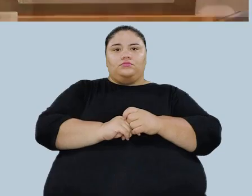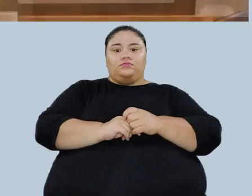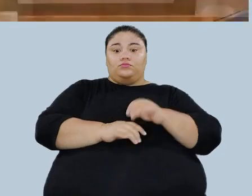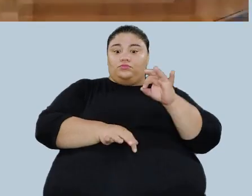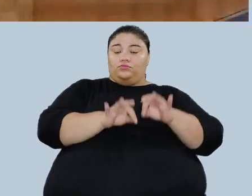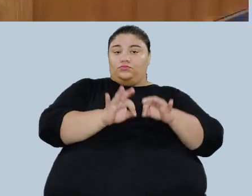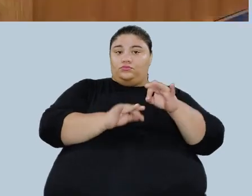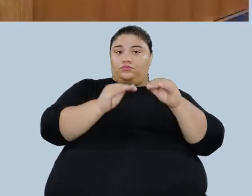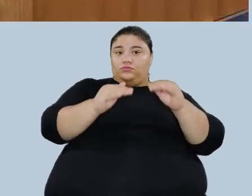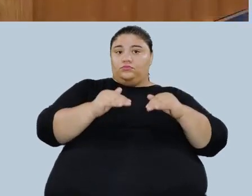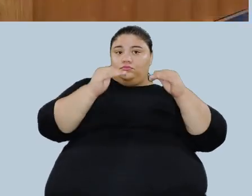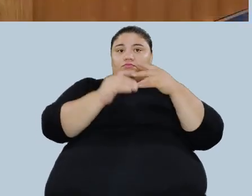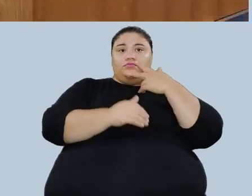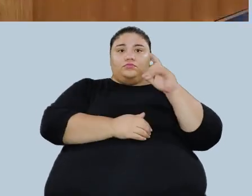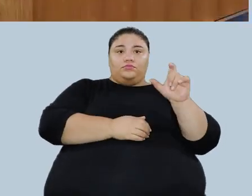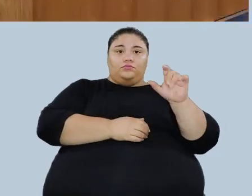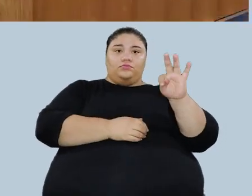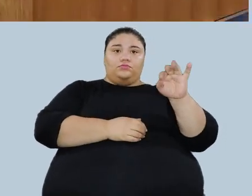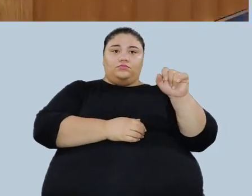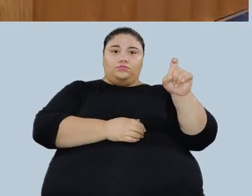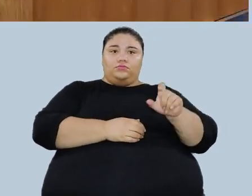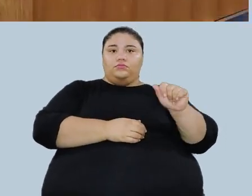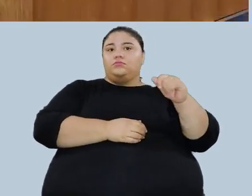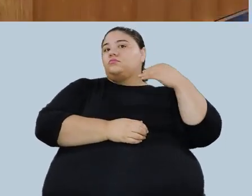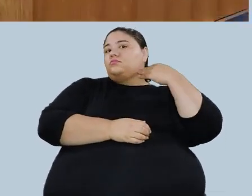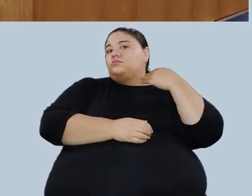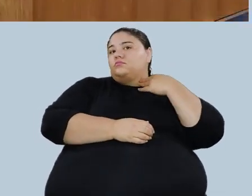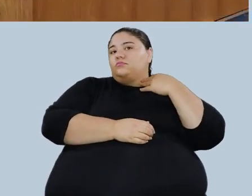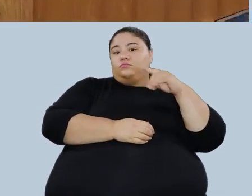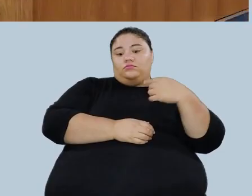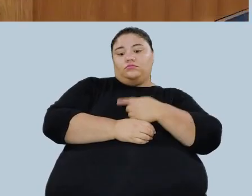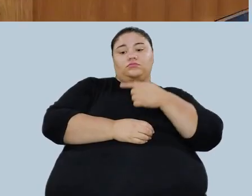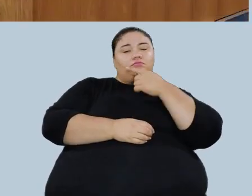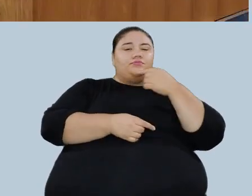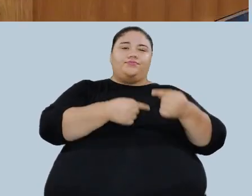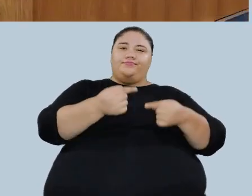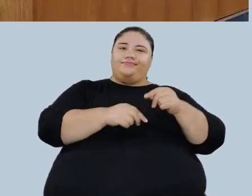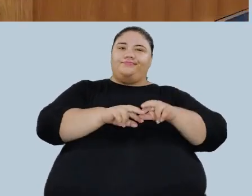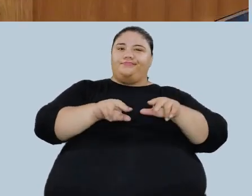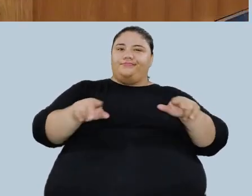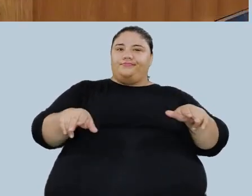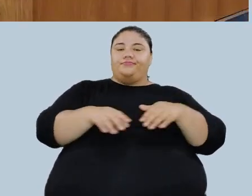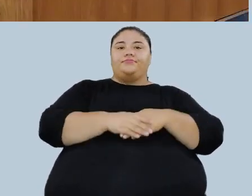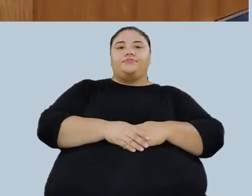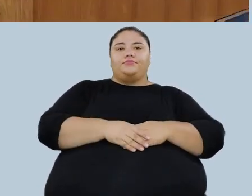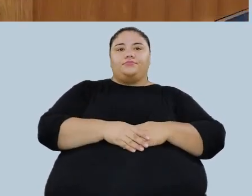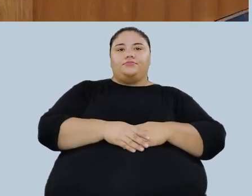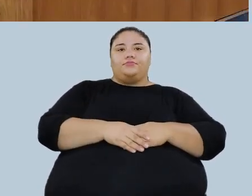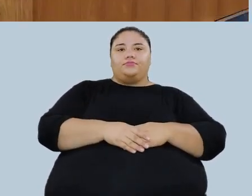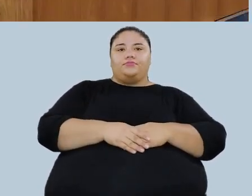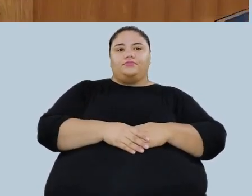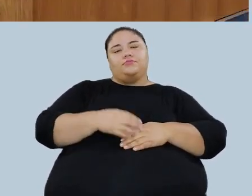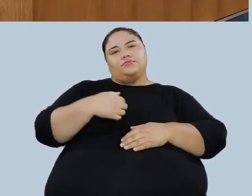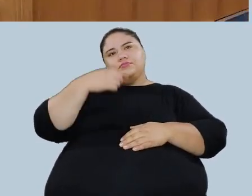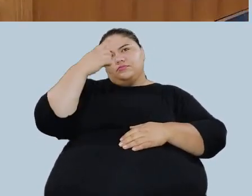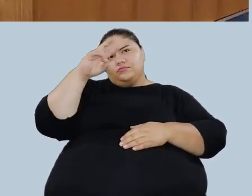do superior, ele fala em taxa. Taxa, né? Taxa bancária. Você vê. Então, teremos aí várias Não discussões. é? Eu não sei se